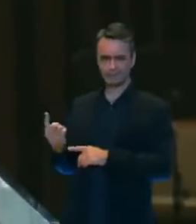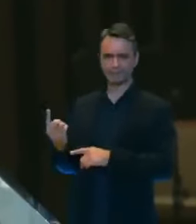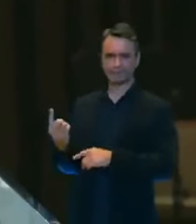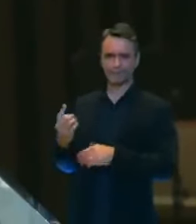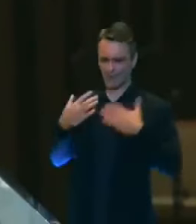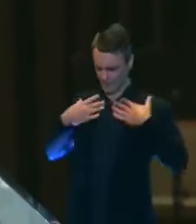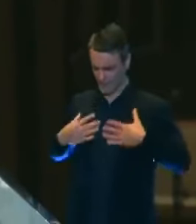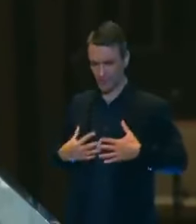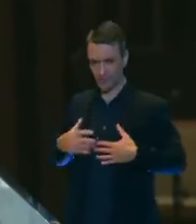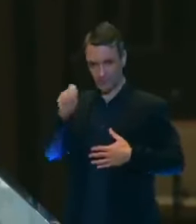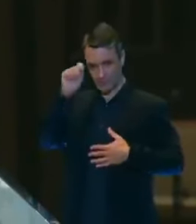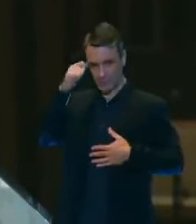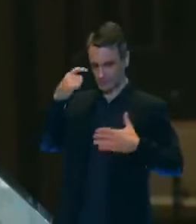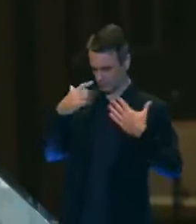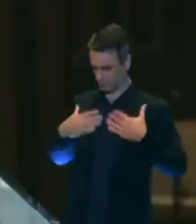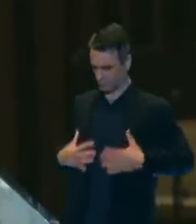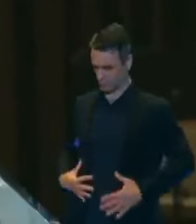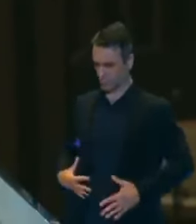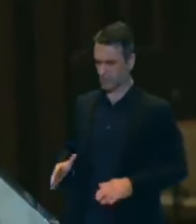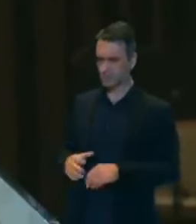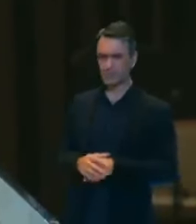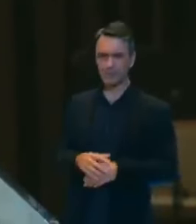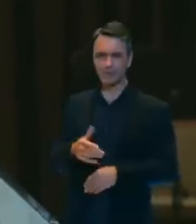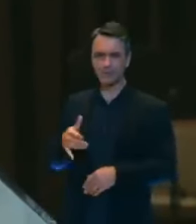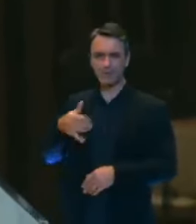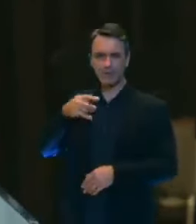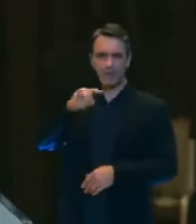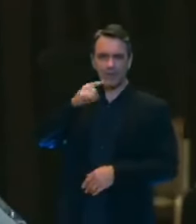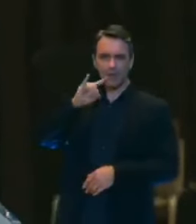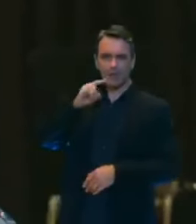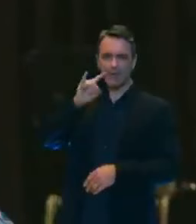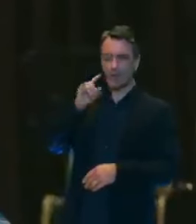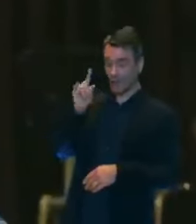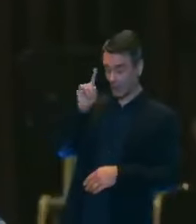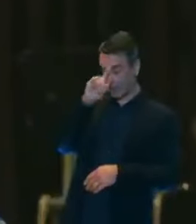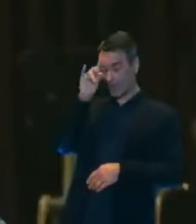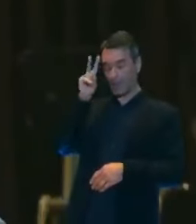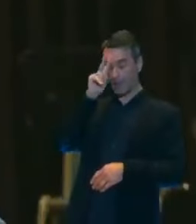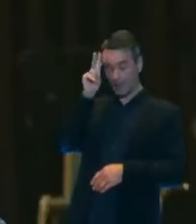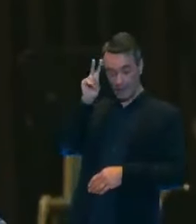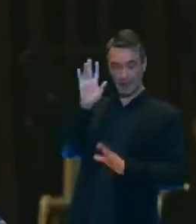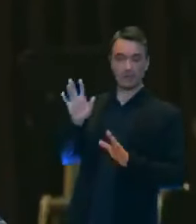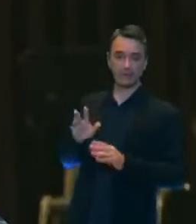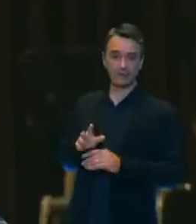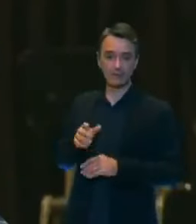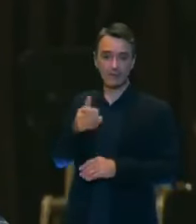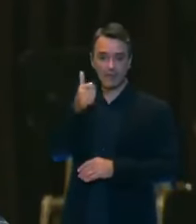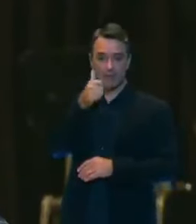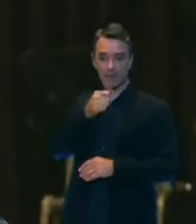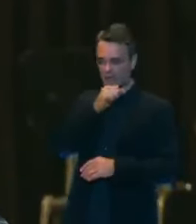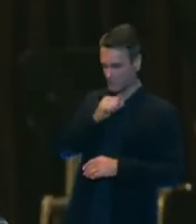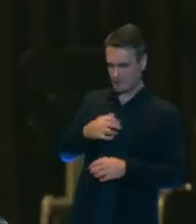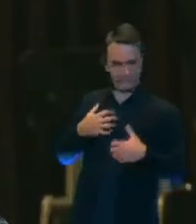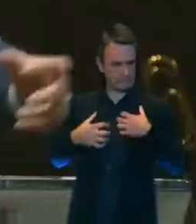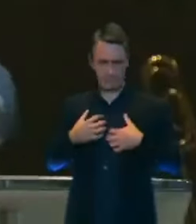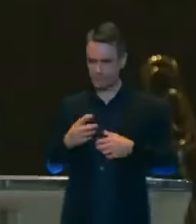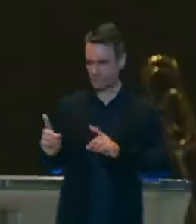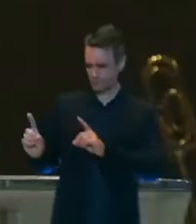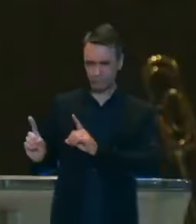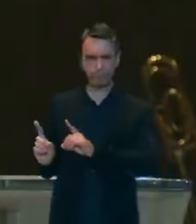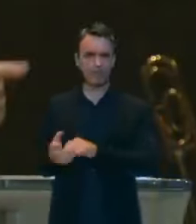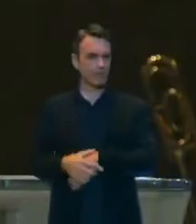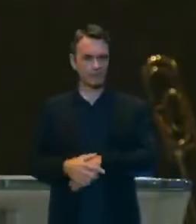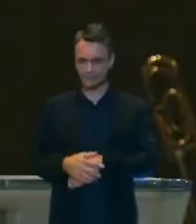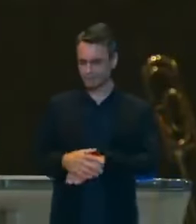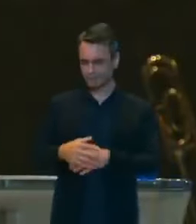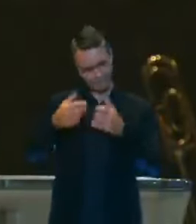alcoólico. A mãe estava brava, trouxe ele para conversar comigo e ficou do lado. E ela começou a falar tudo